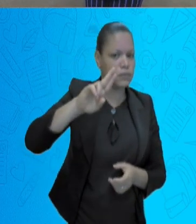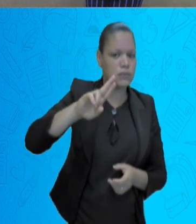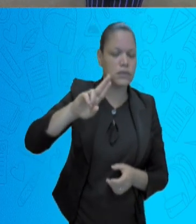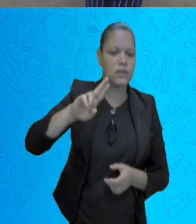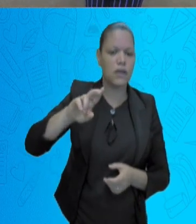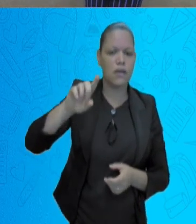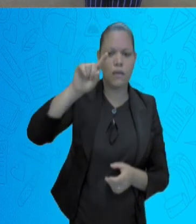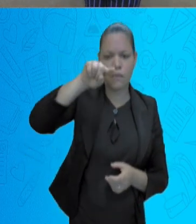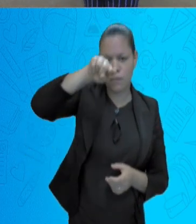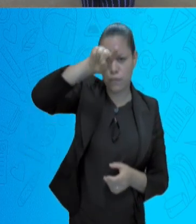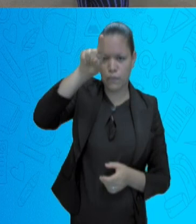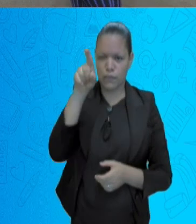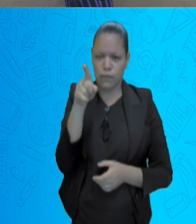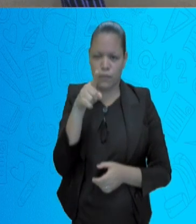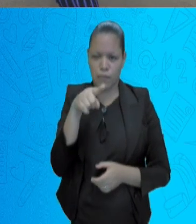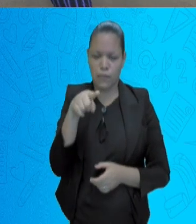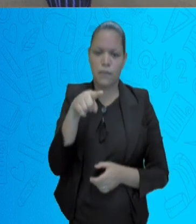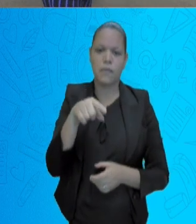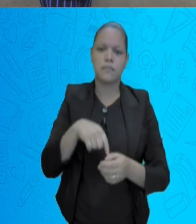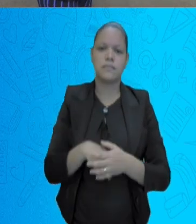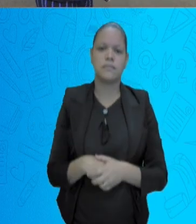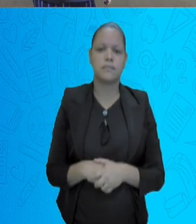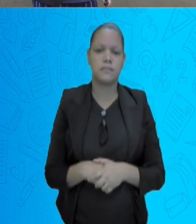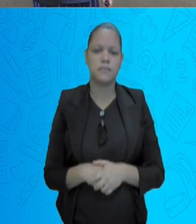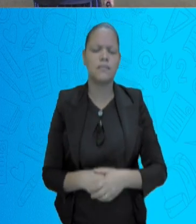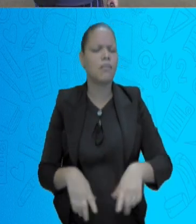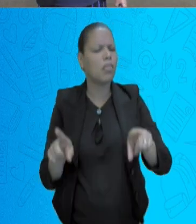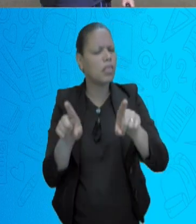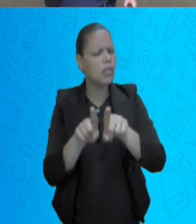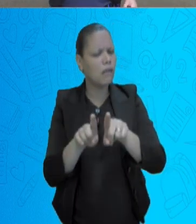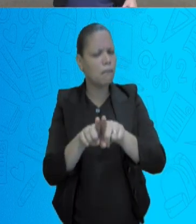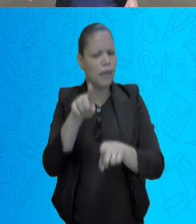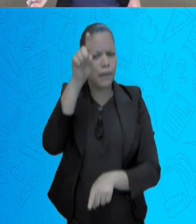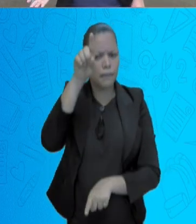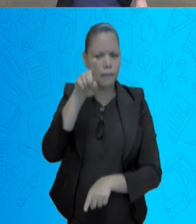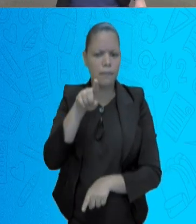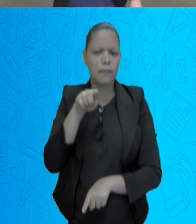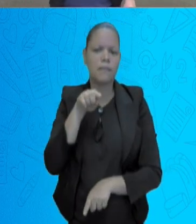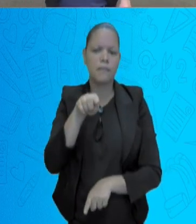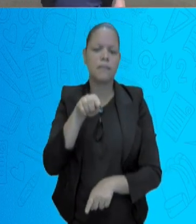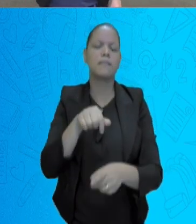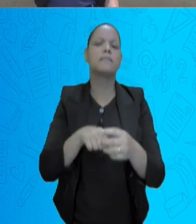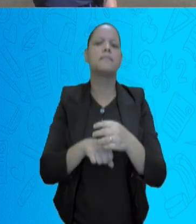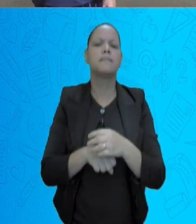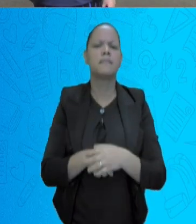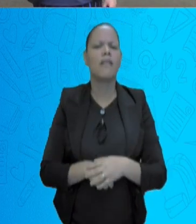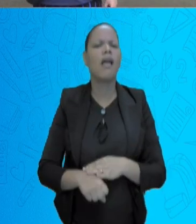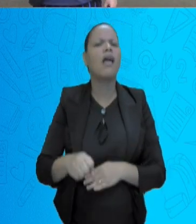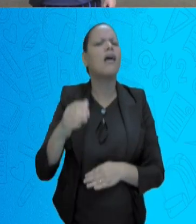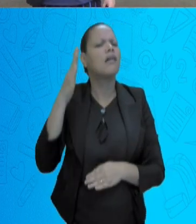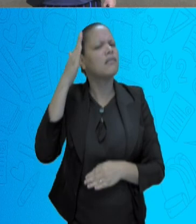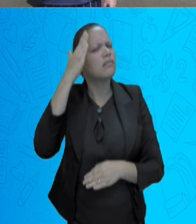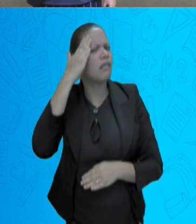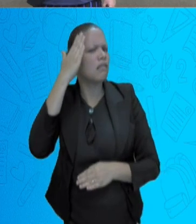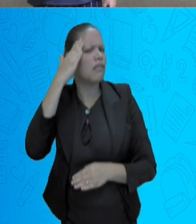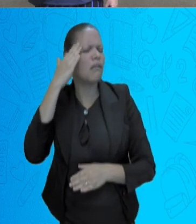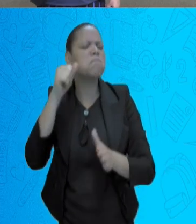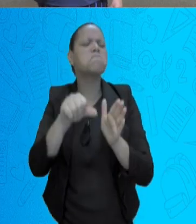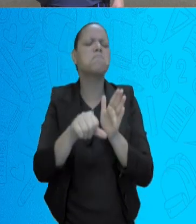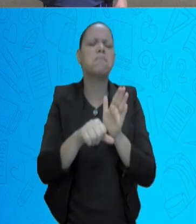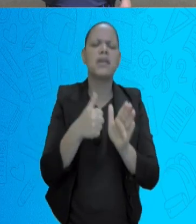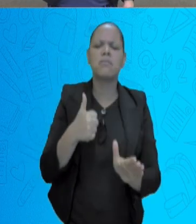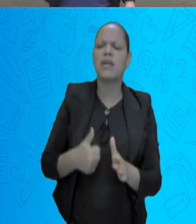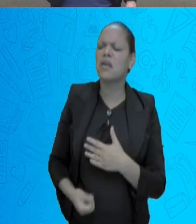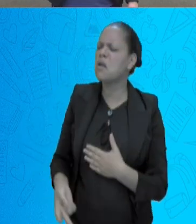e exclamação. Para a gente entender primeiro o que vai fazer, a gente tem que relembrar